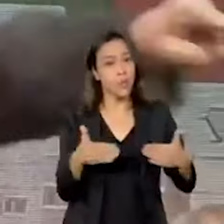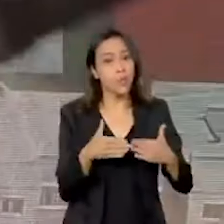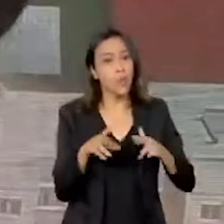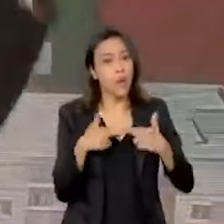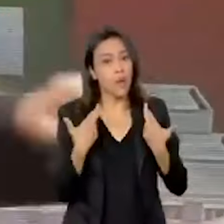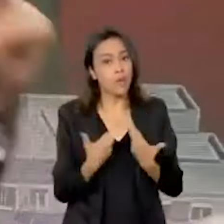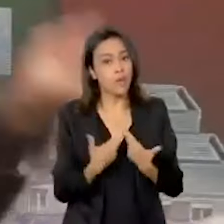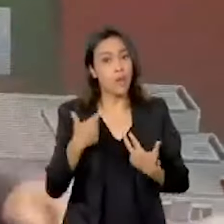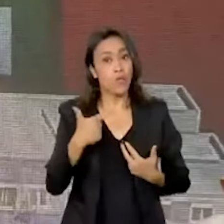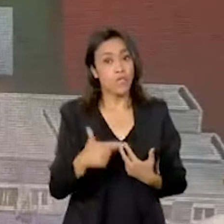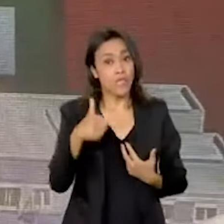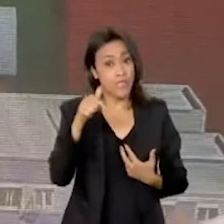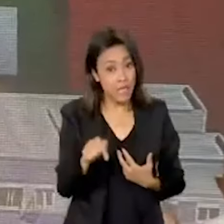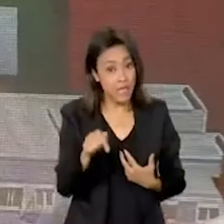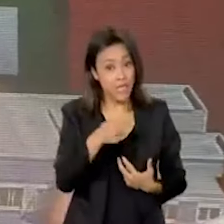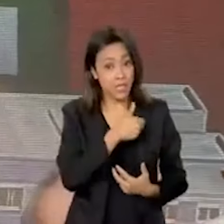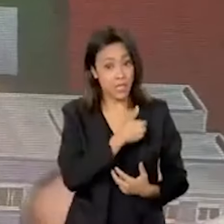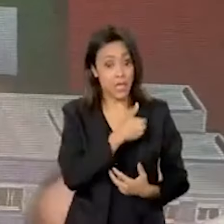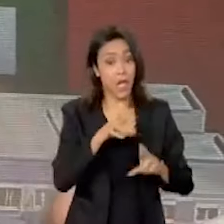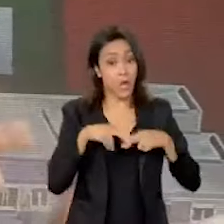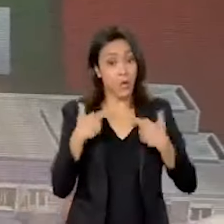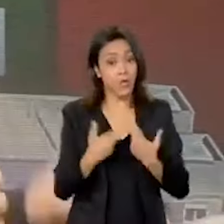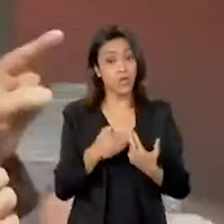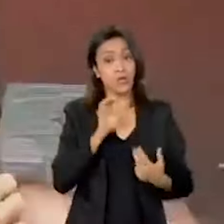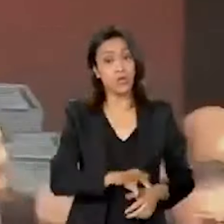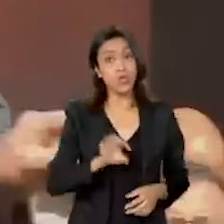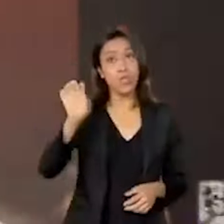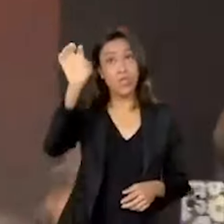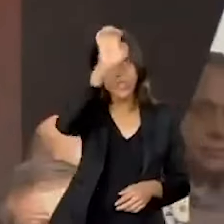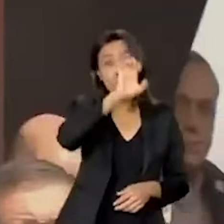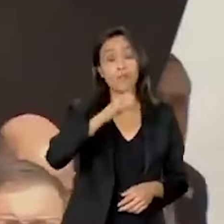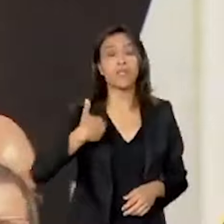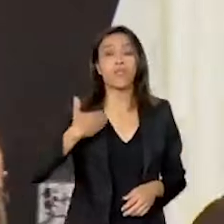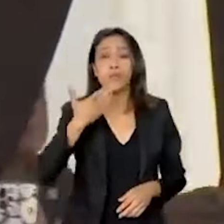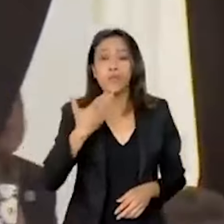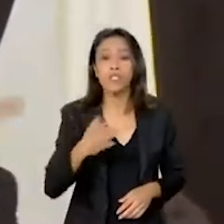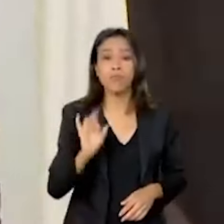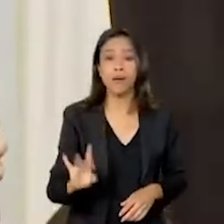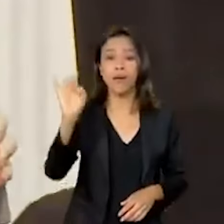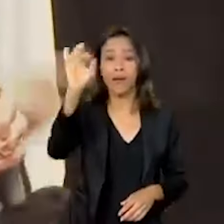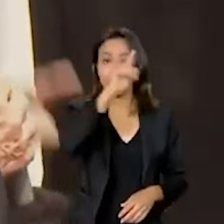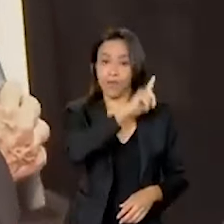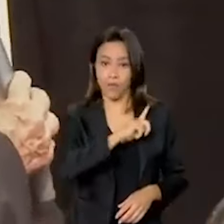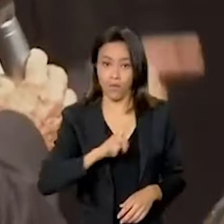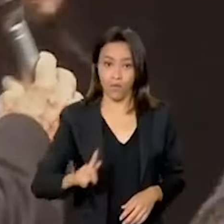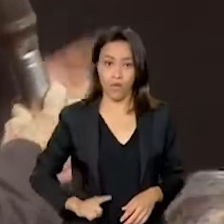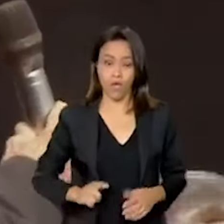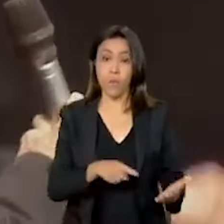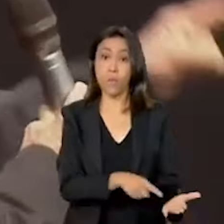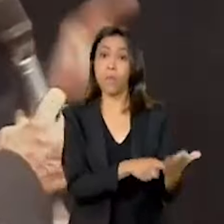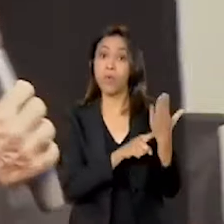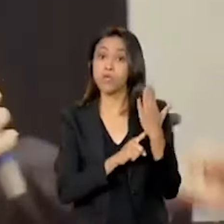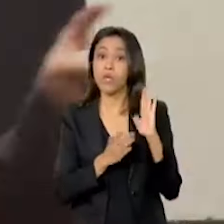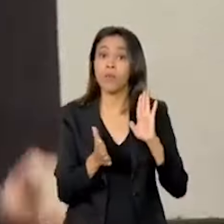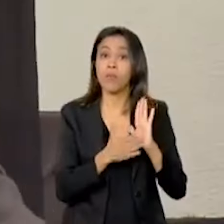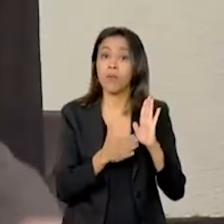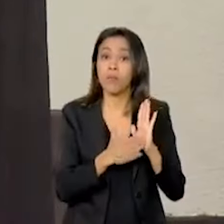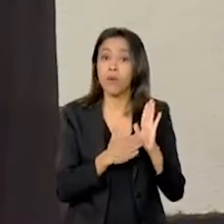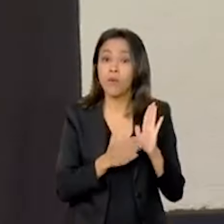27 governadores do Brasil, onde eu pedi para cada governador apresentar a proposta das obras